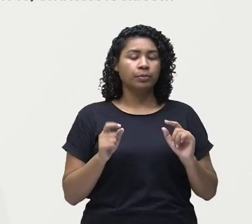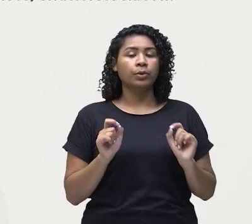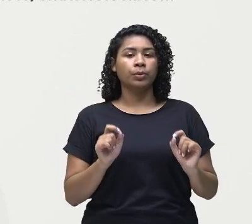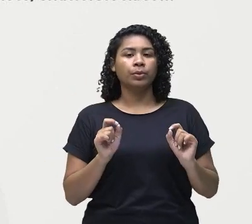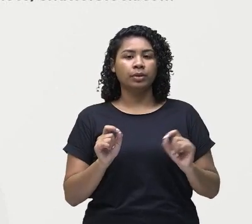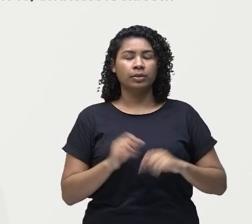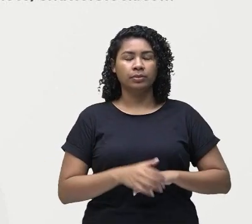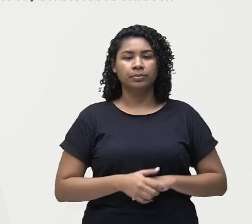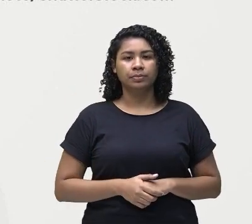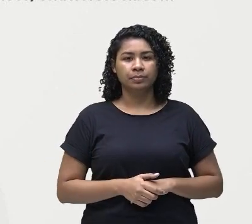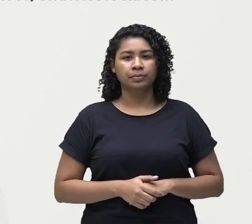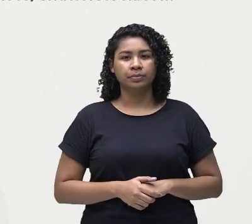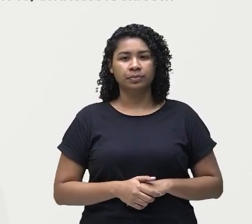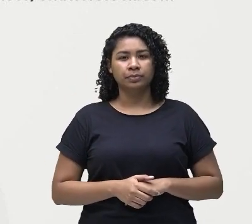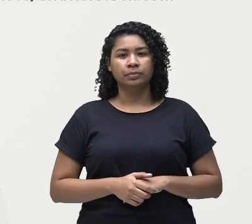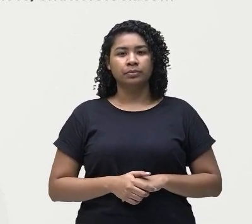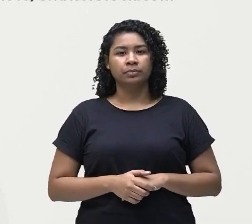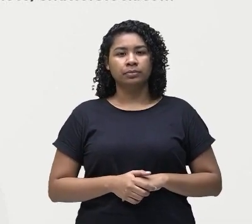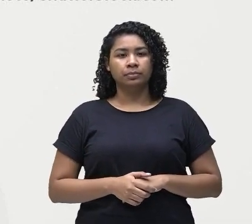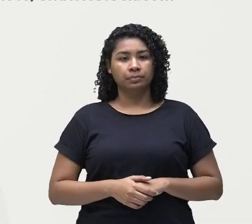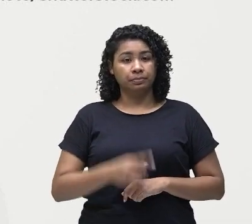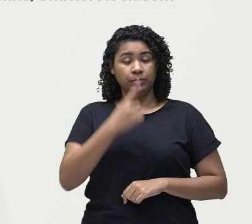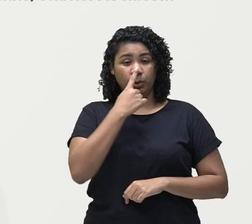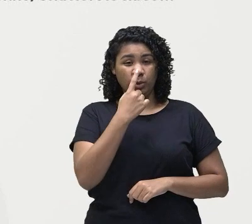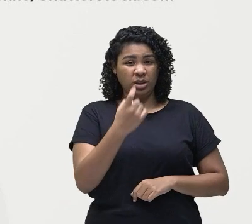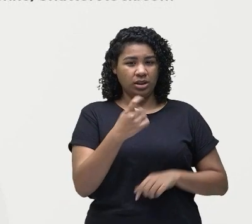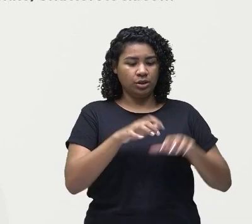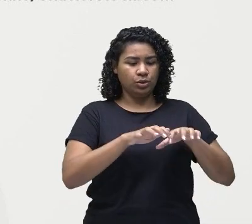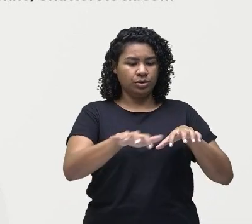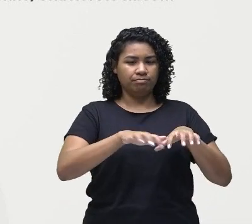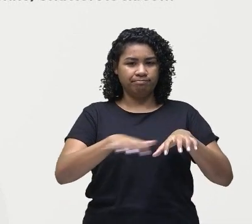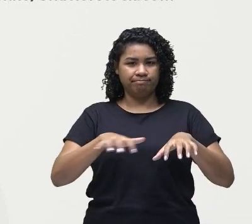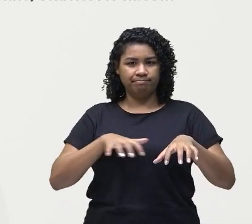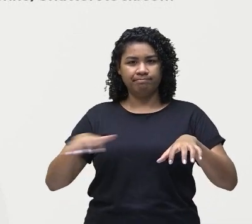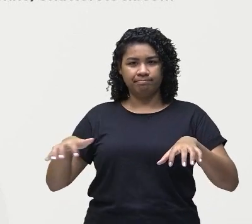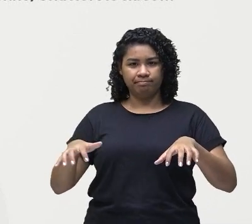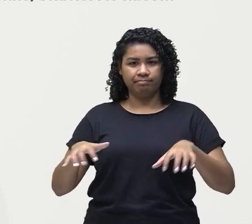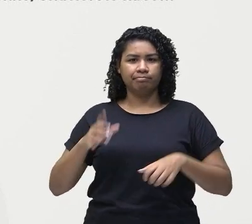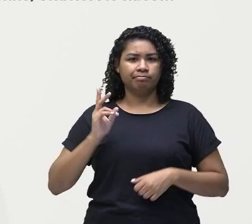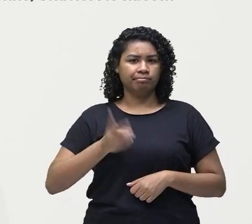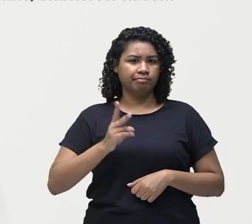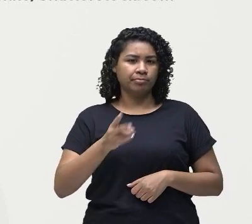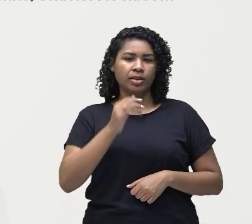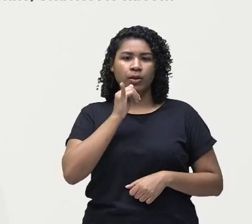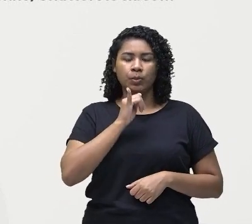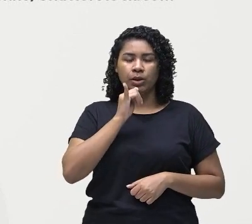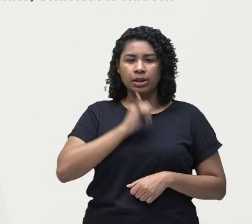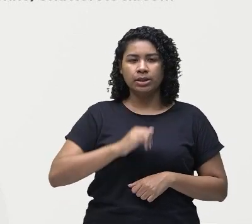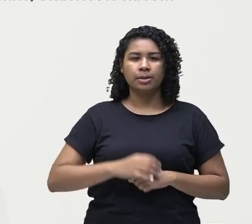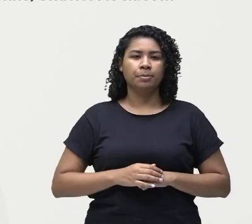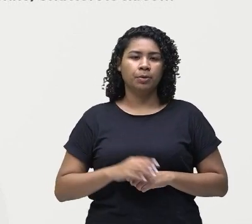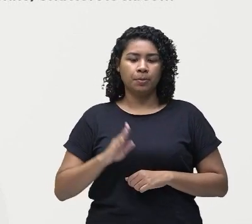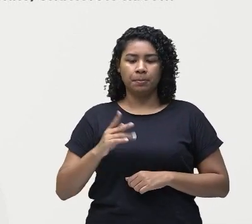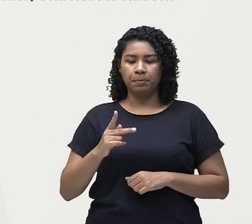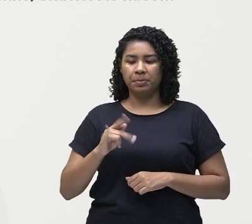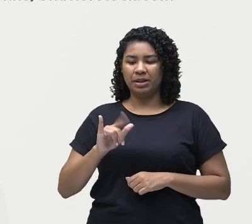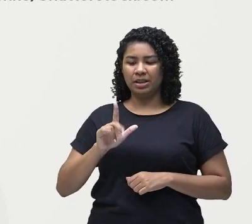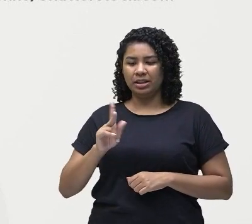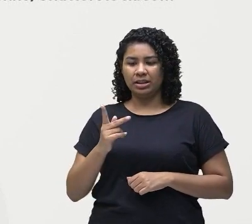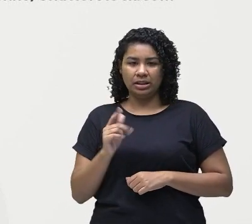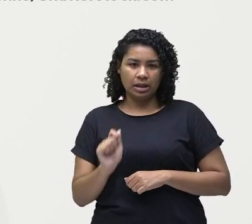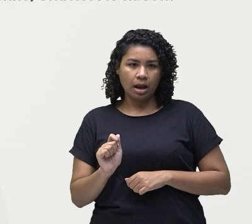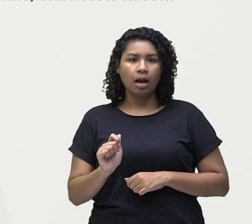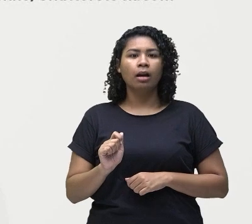a de separar o lixo corretamente, descartar baterias e pilhas em